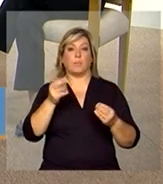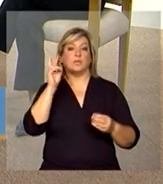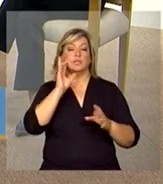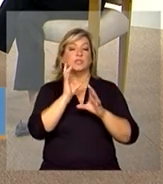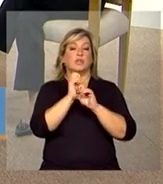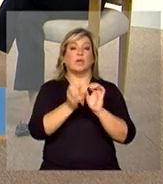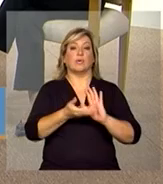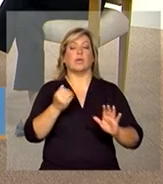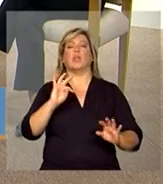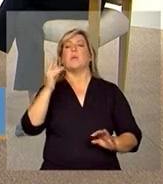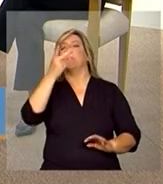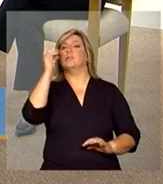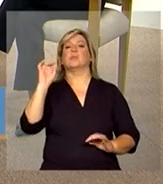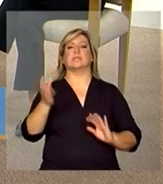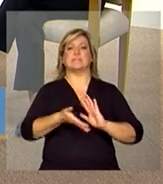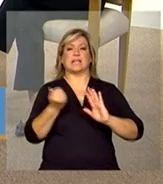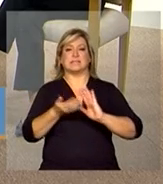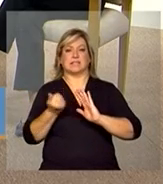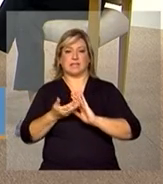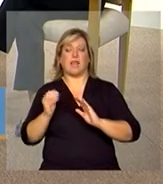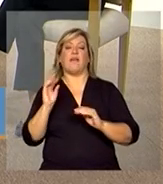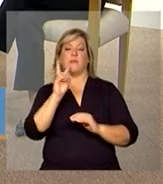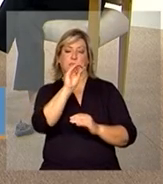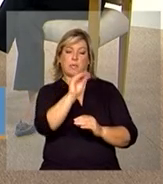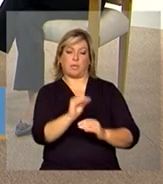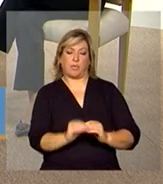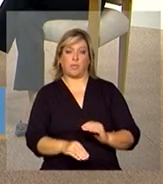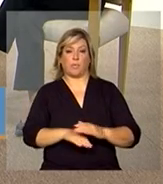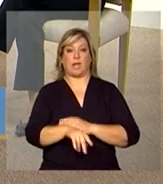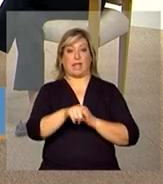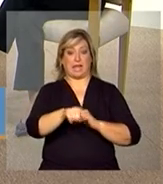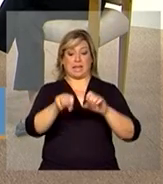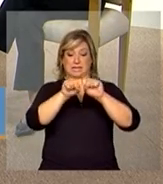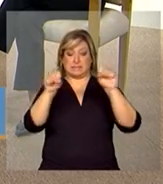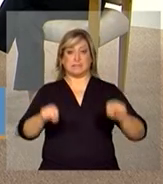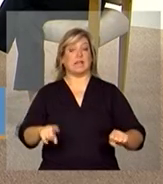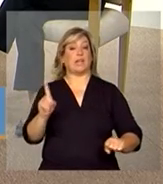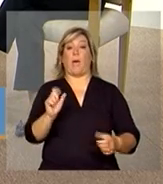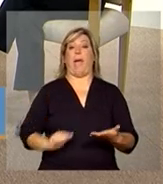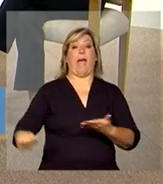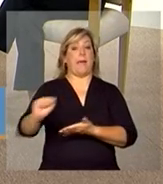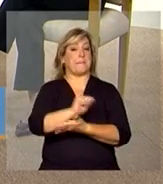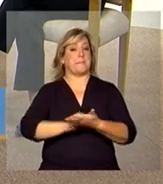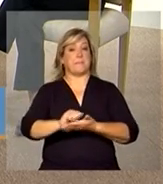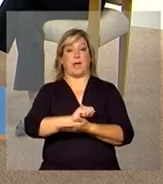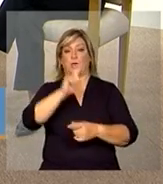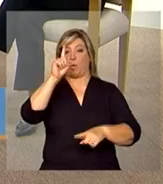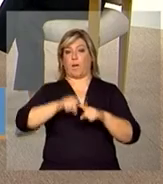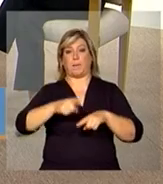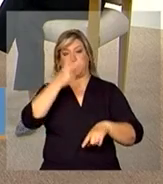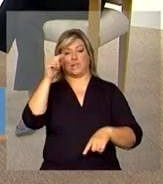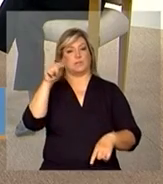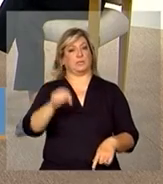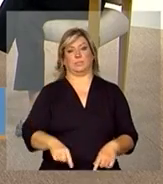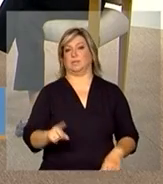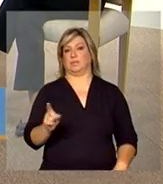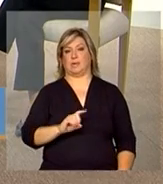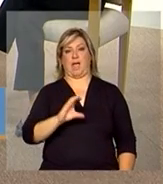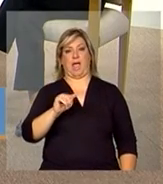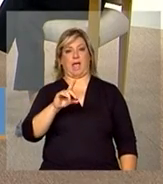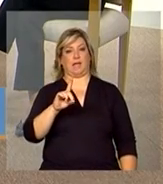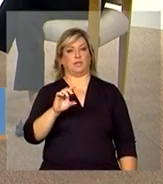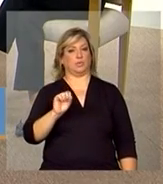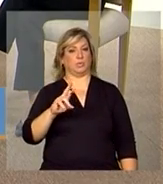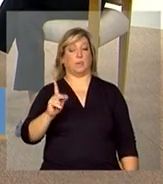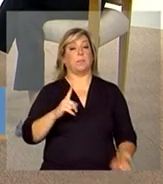excluído vai para para essa outra aba porque o sistema ele não exclui totalmente a pessoa né do do C de suas que a